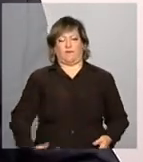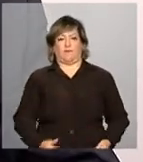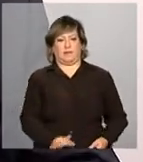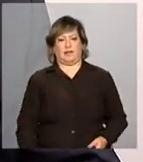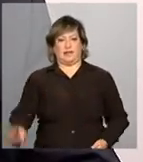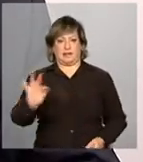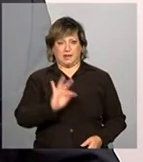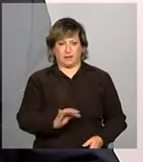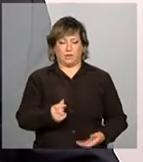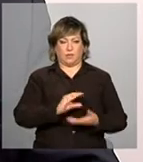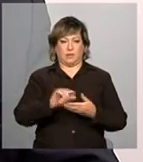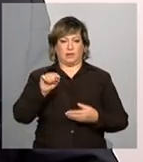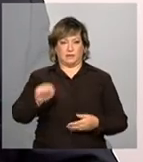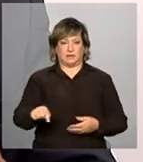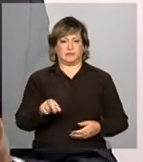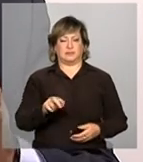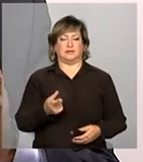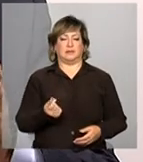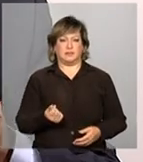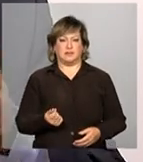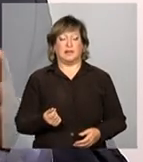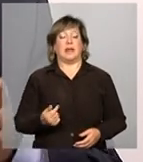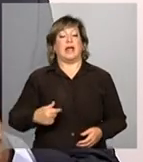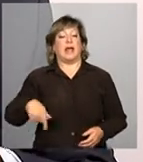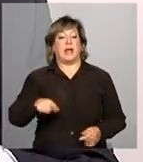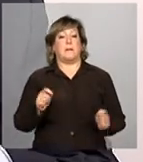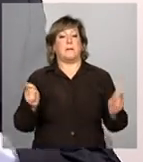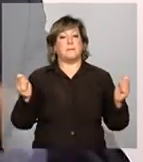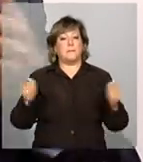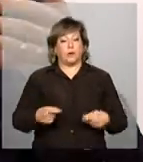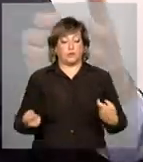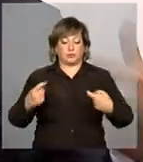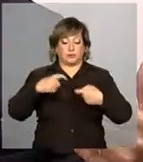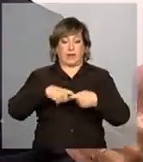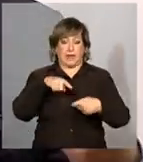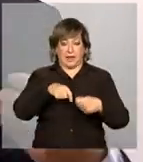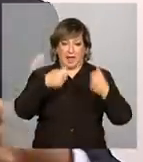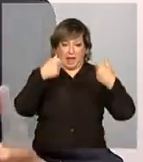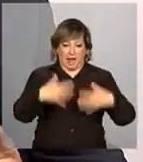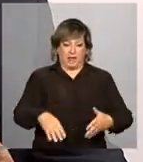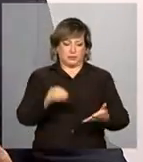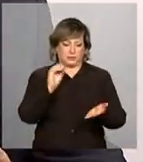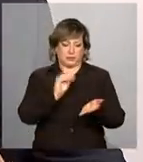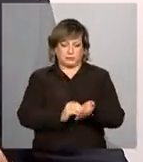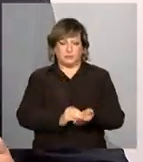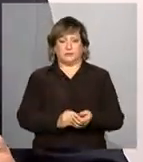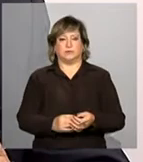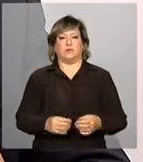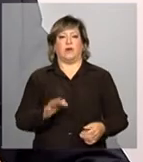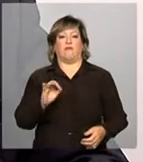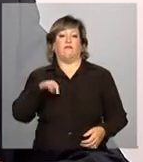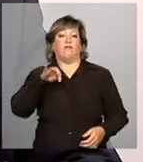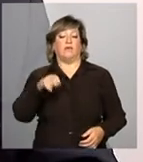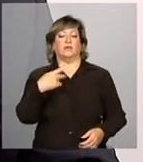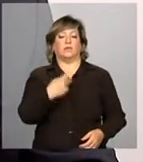esse recurso é eles podem estar vinculando aquela despesa a fonte do cofinanciamento Federal e da mesma forma